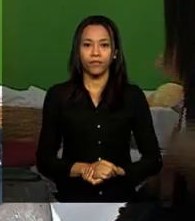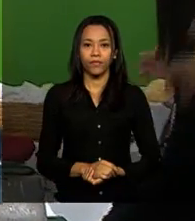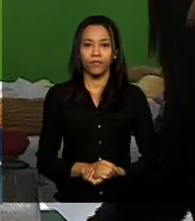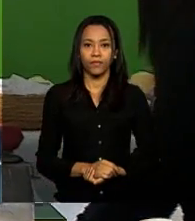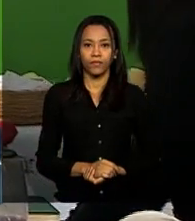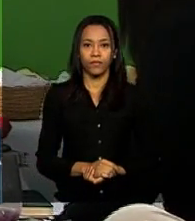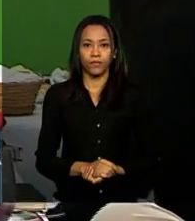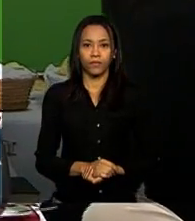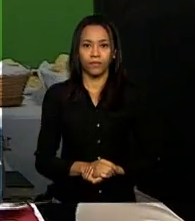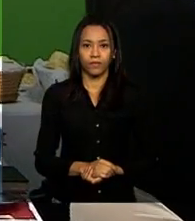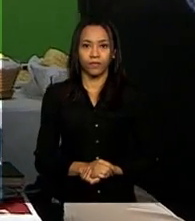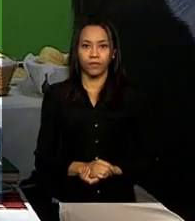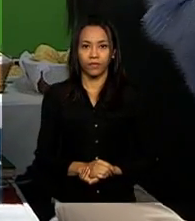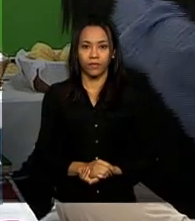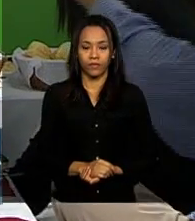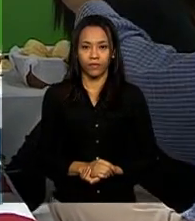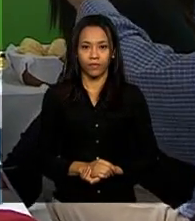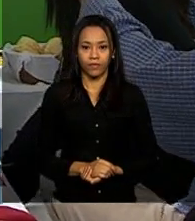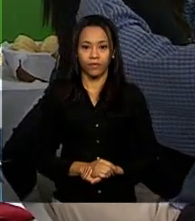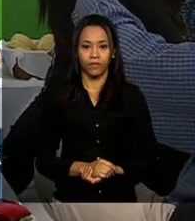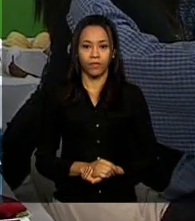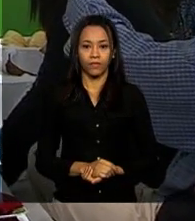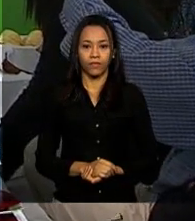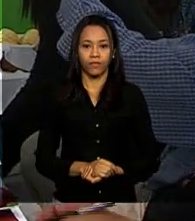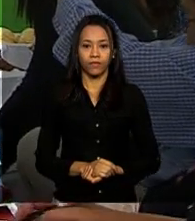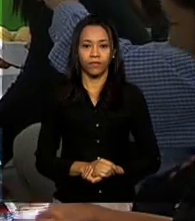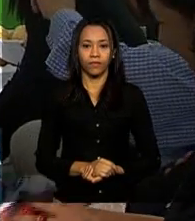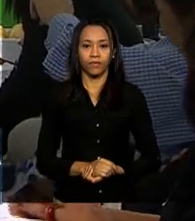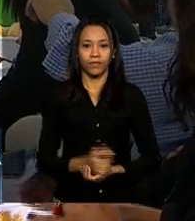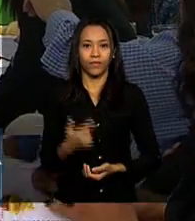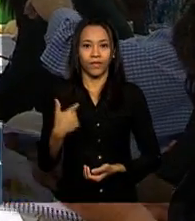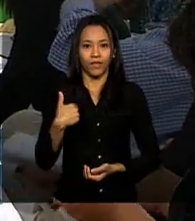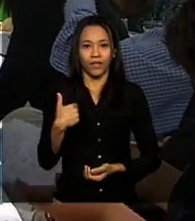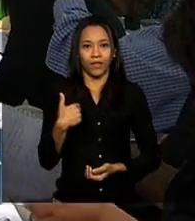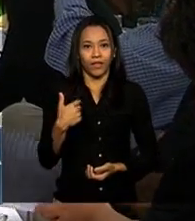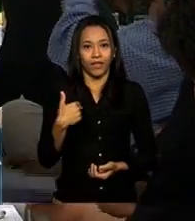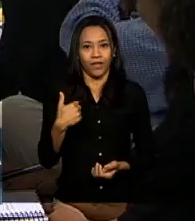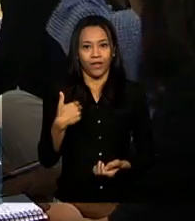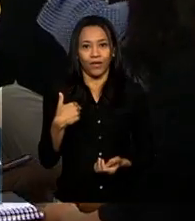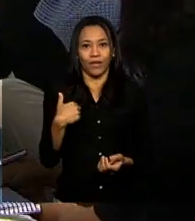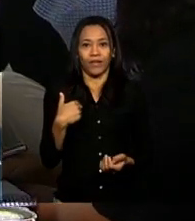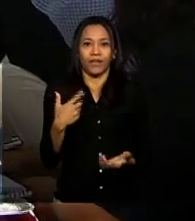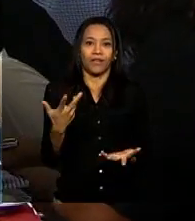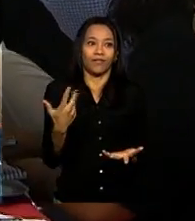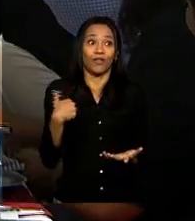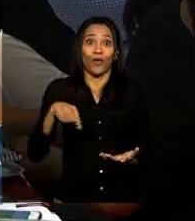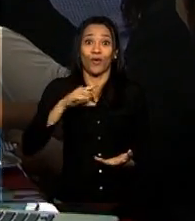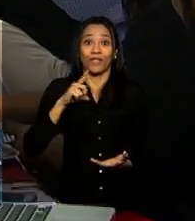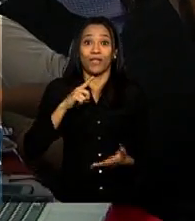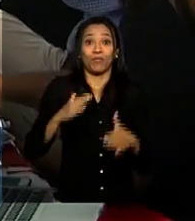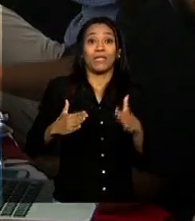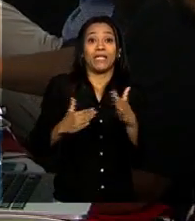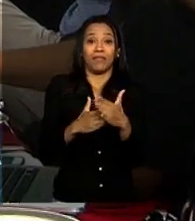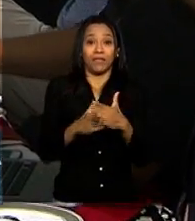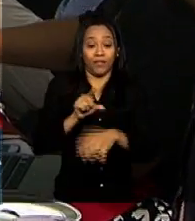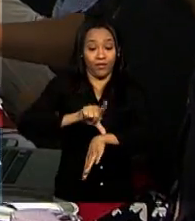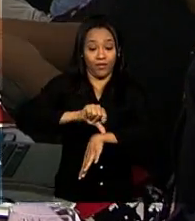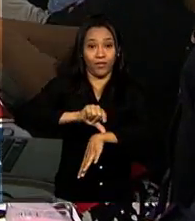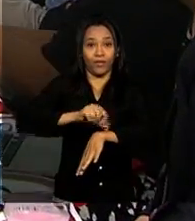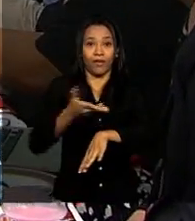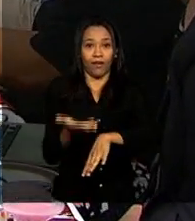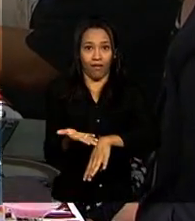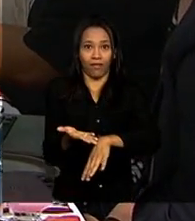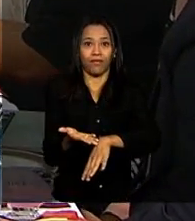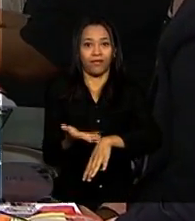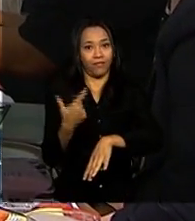encerrar sim fazer uma pergunta eu eu não quero ser antidemocrático aqui nós temos um limite também de horário já que o tempo